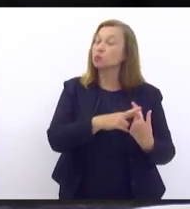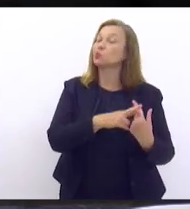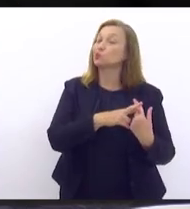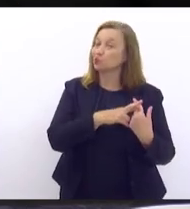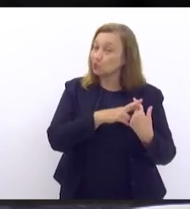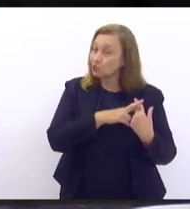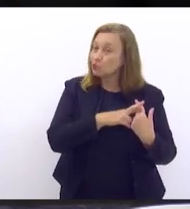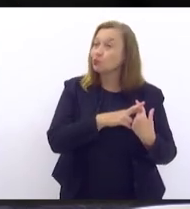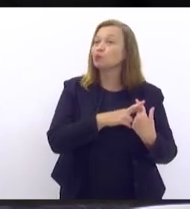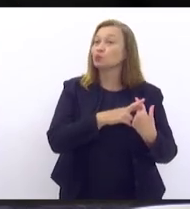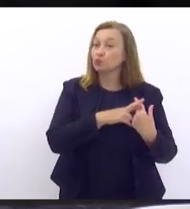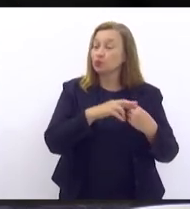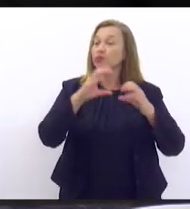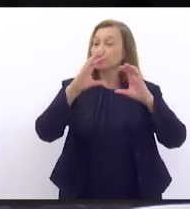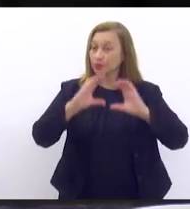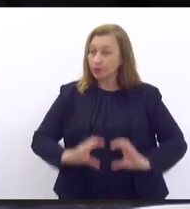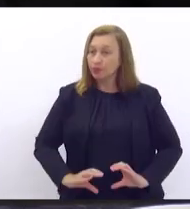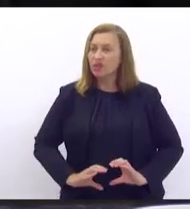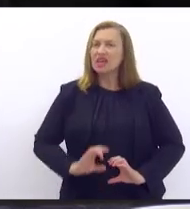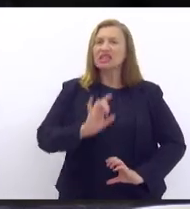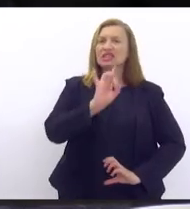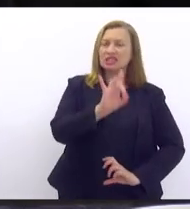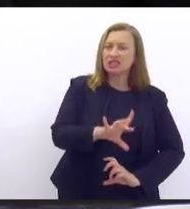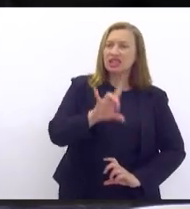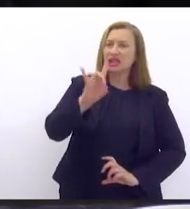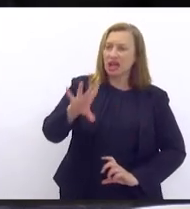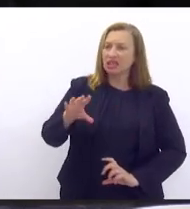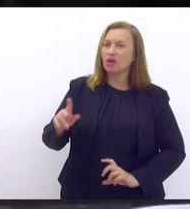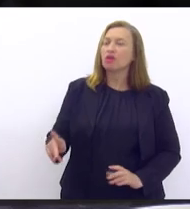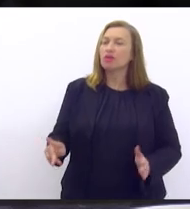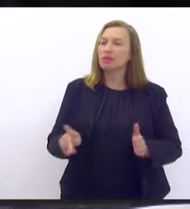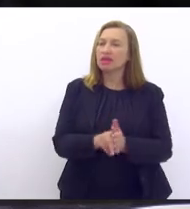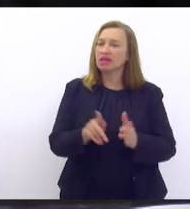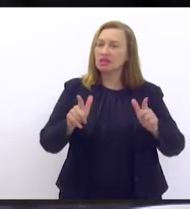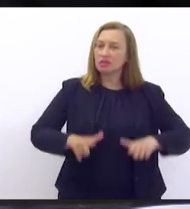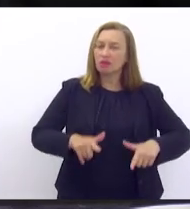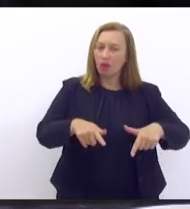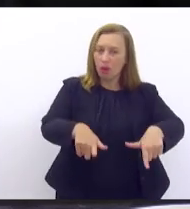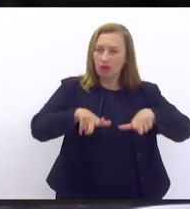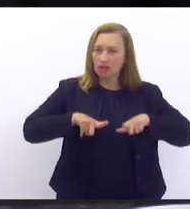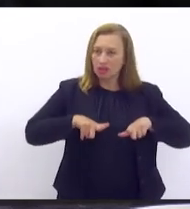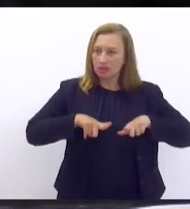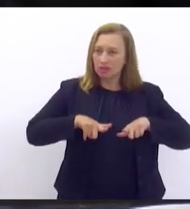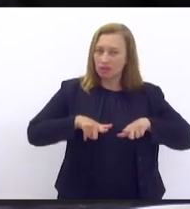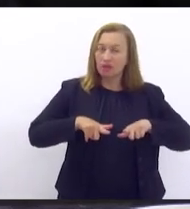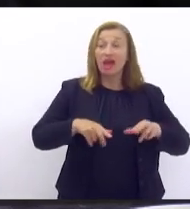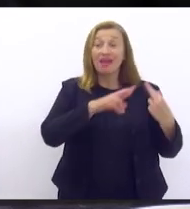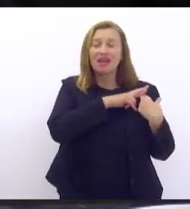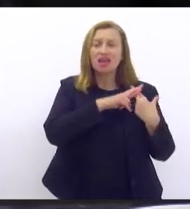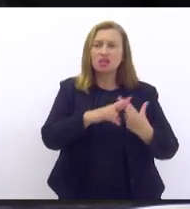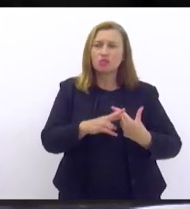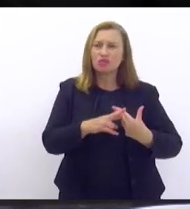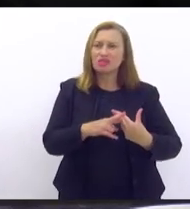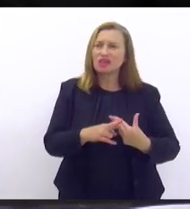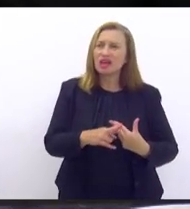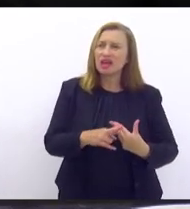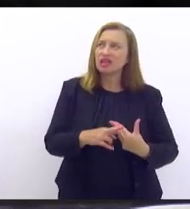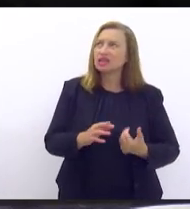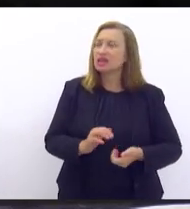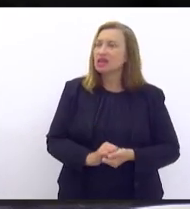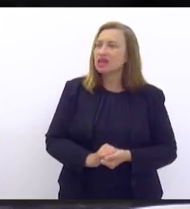responsabilidade cidadã de cada membro que está aqui hoje ao recebê-la. Uma responsabilidade de que